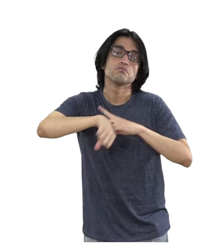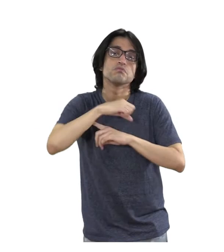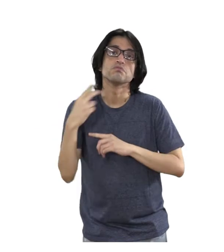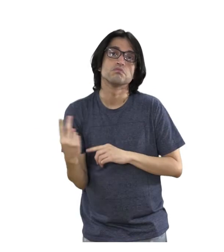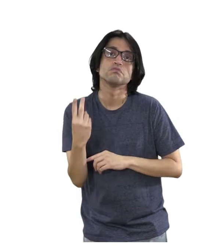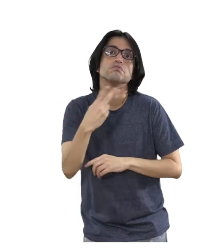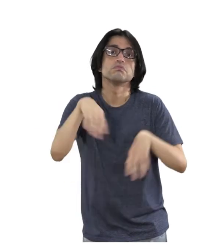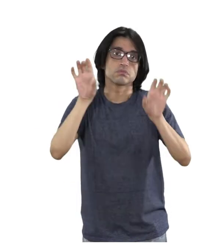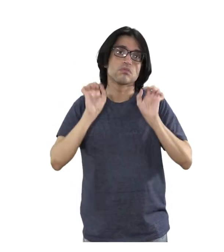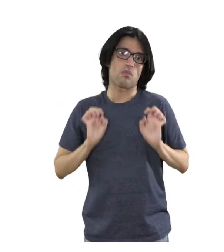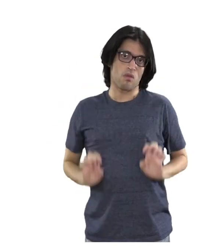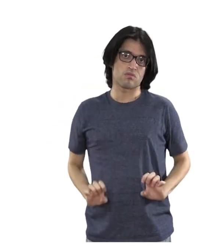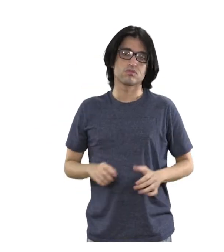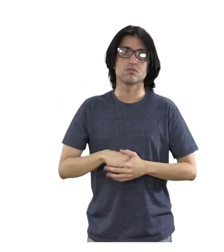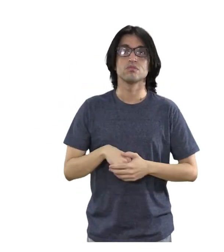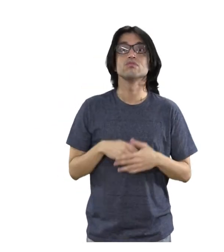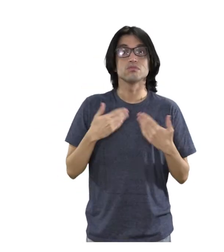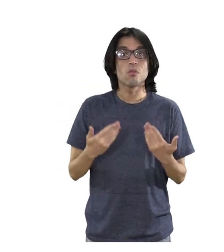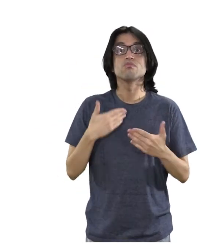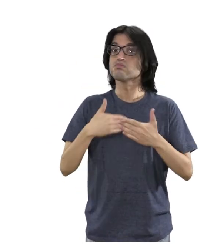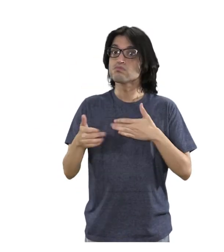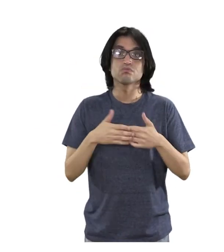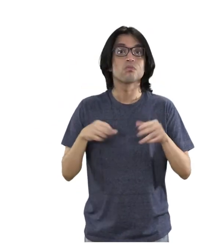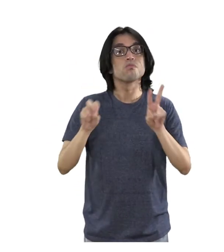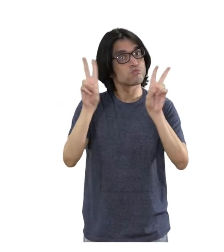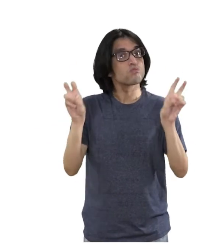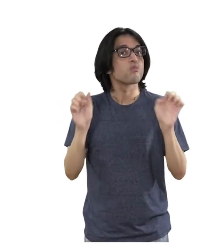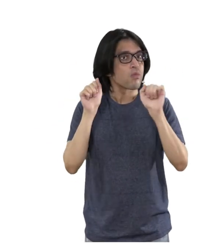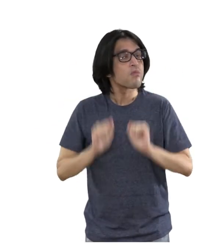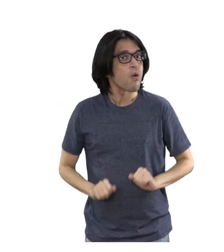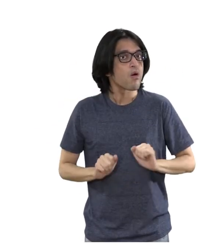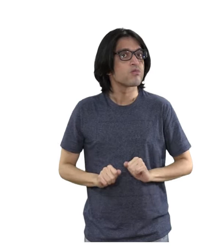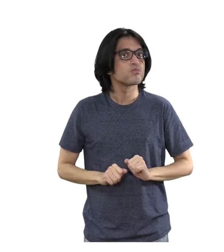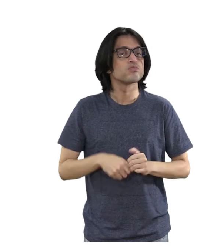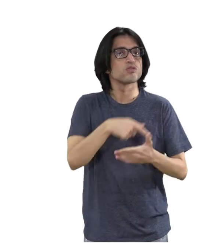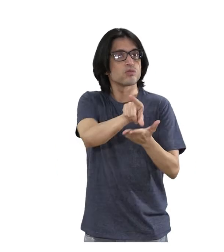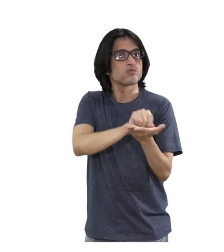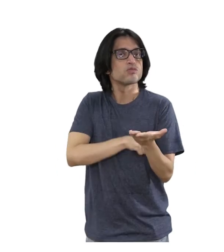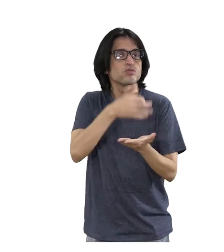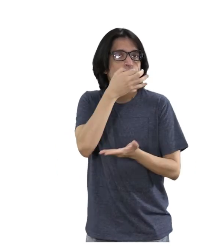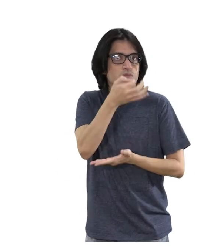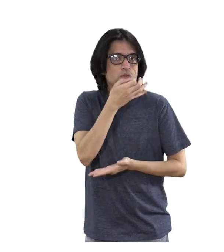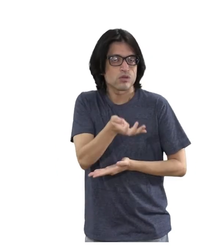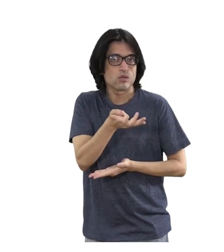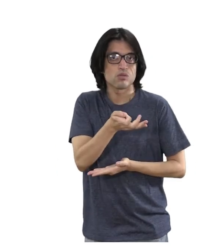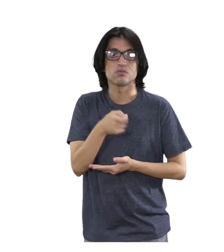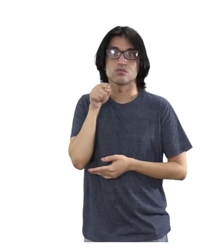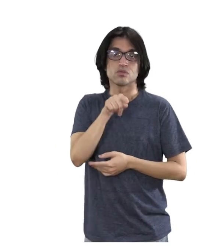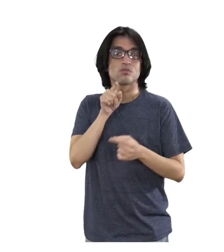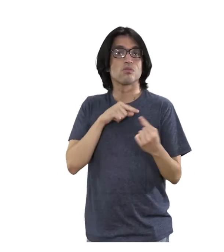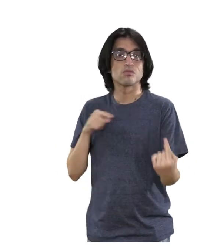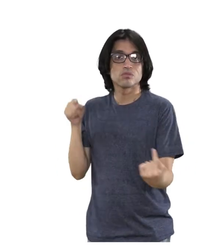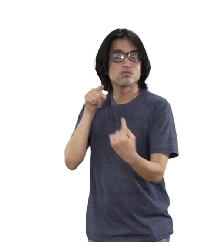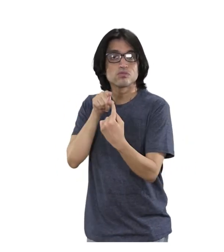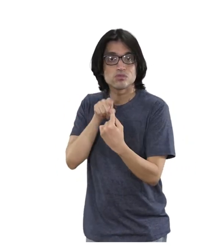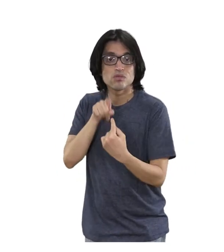assunto pode ser trabalhado em um artigo de opinião. O artigo de opinião, ele visa a defesa de uma ideia,